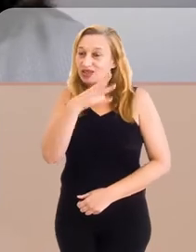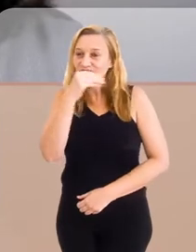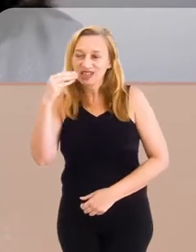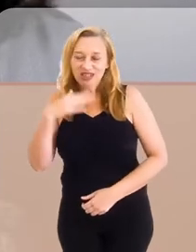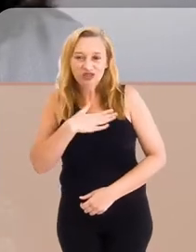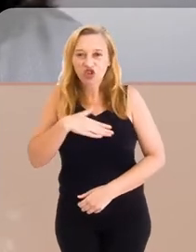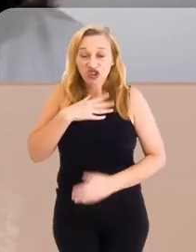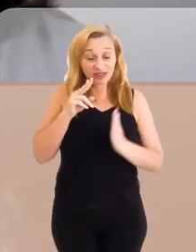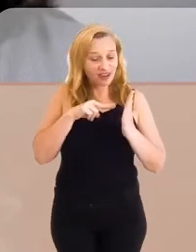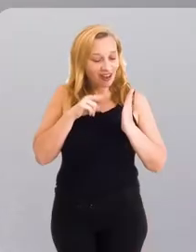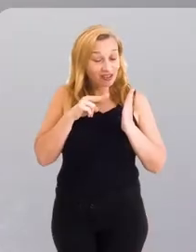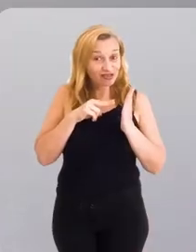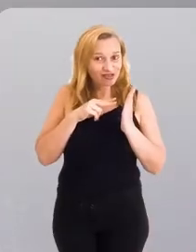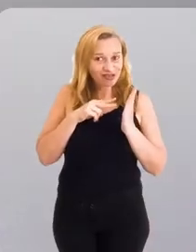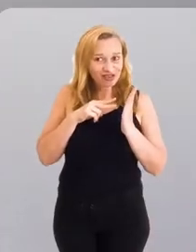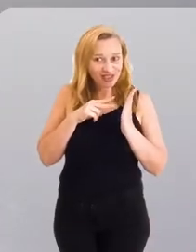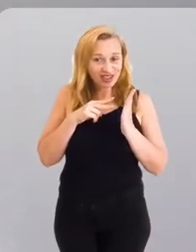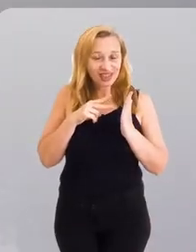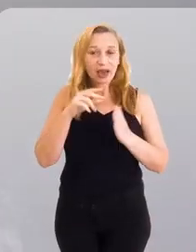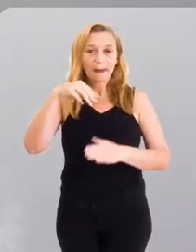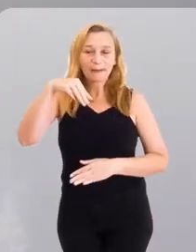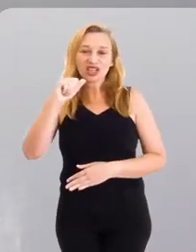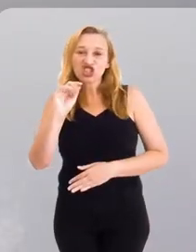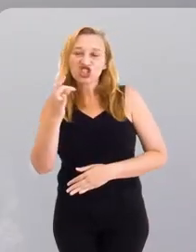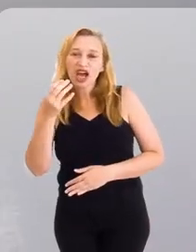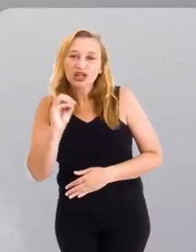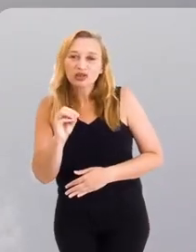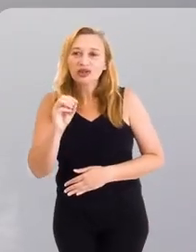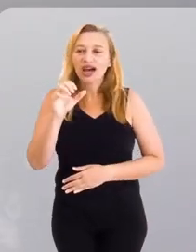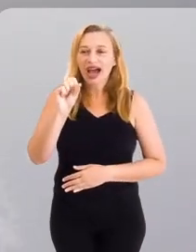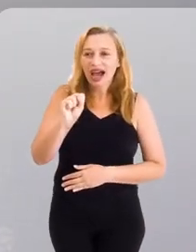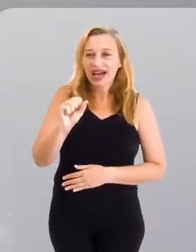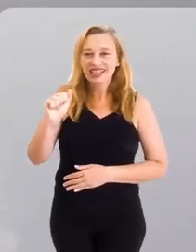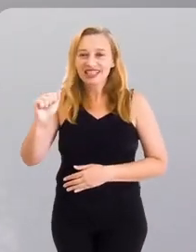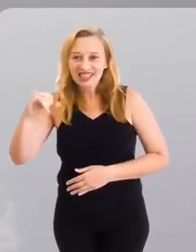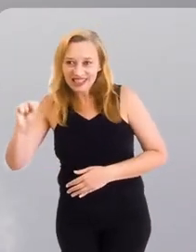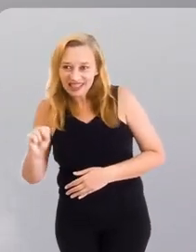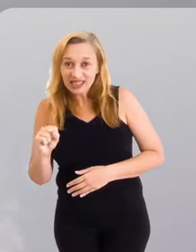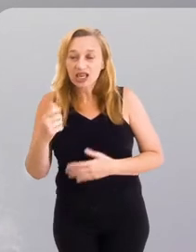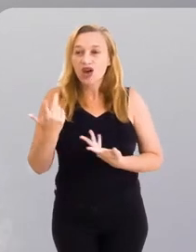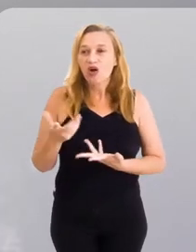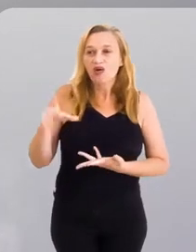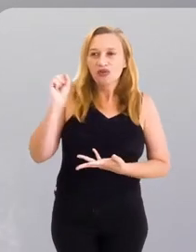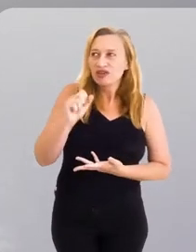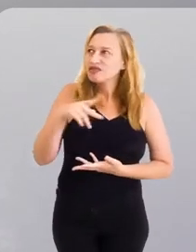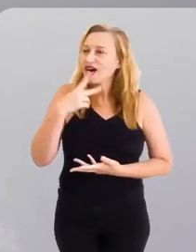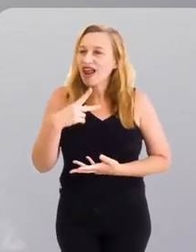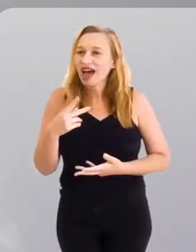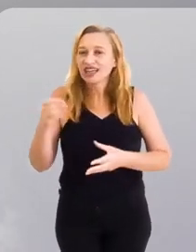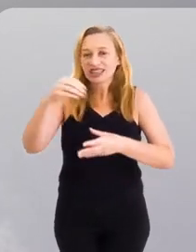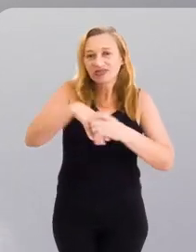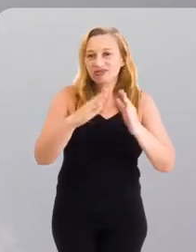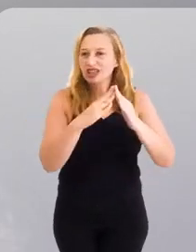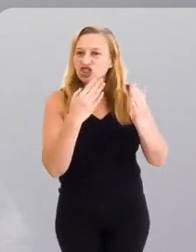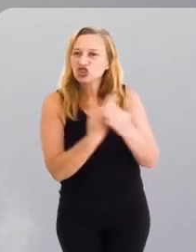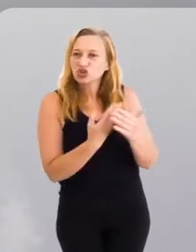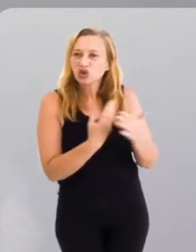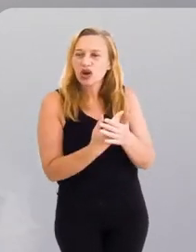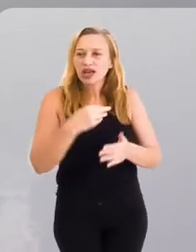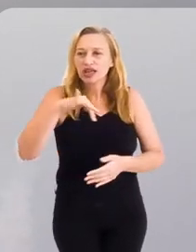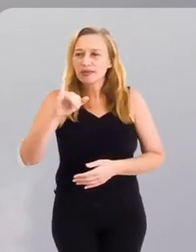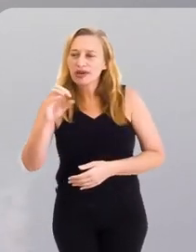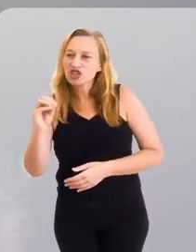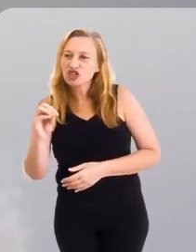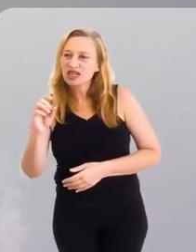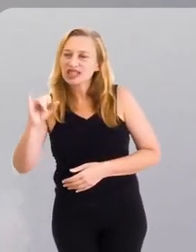Eu fui uma adolescente que gostava bastante da leitura, gostava muito de Machado de Assis, e uma vez eu ouvi falar na escola